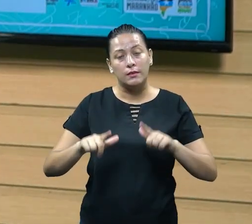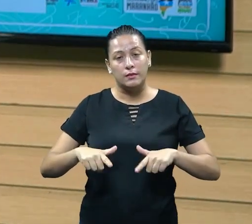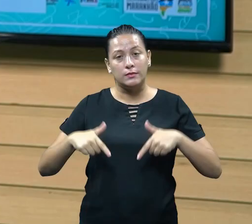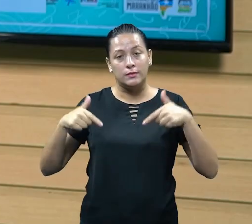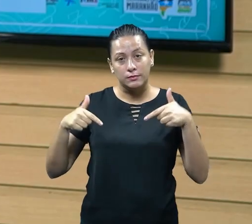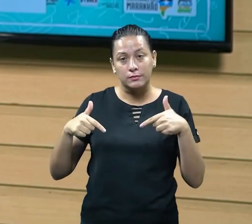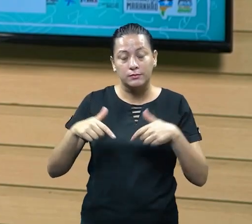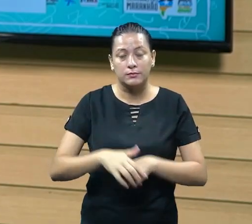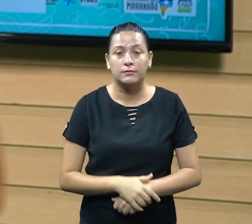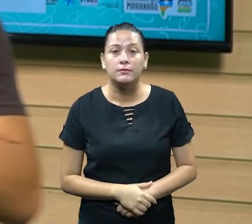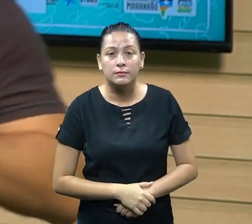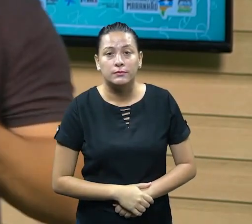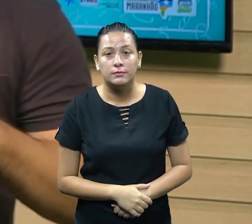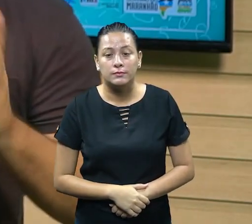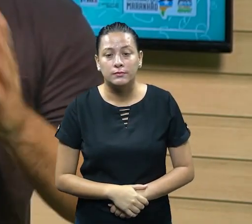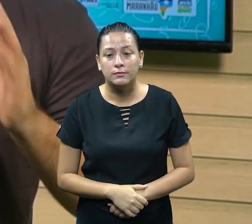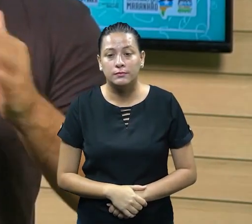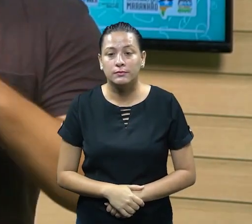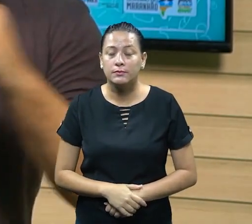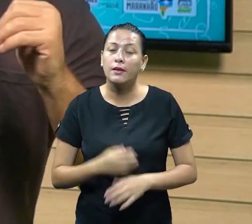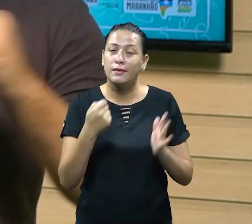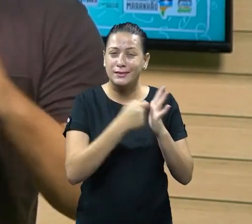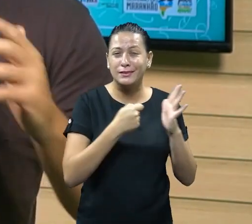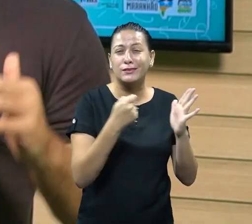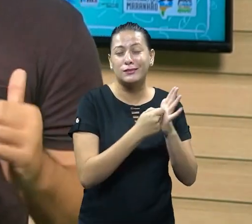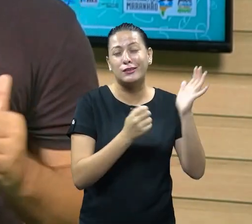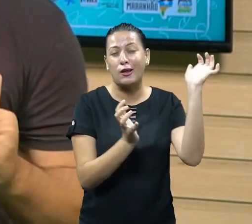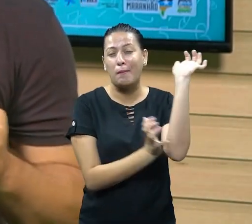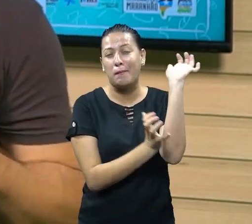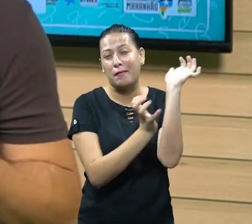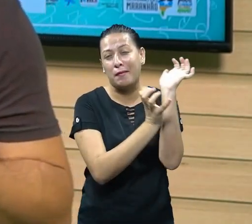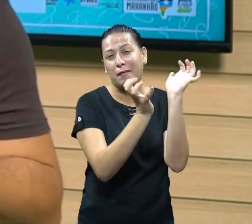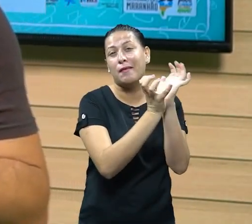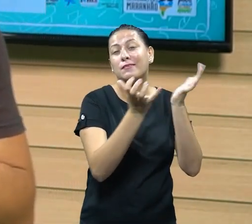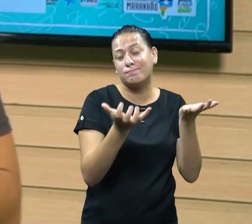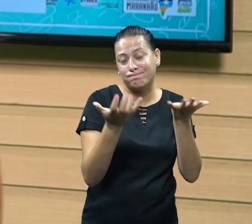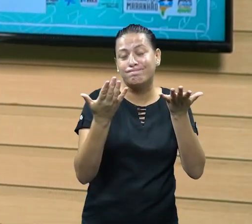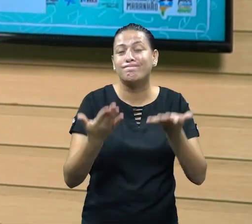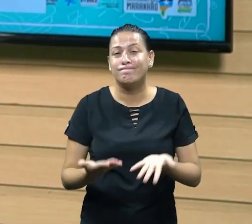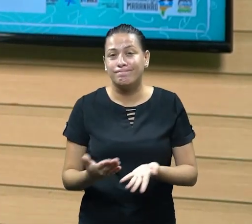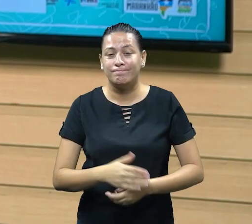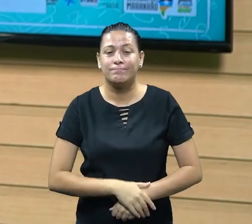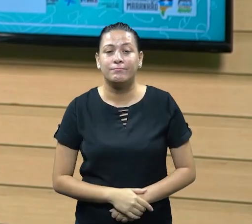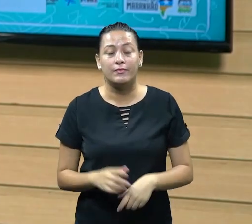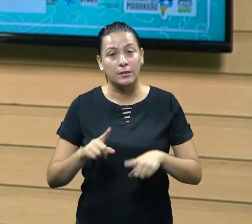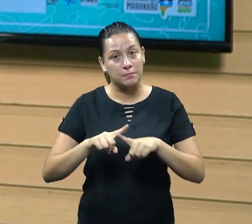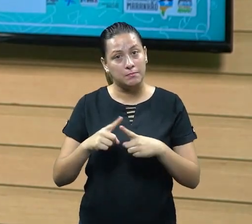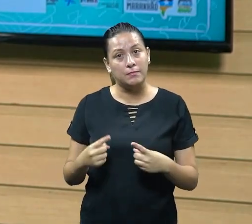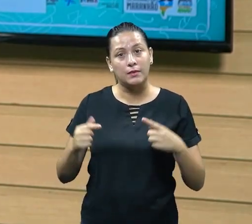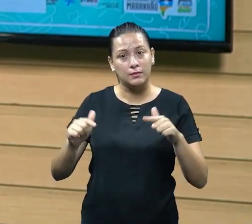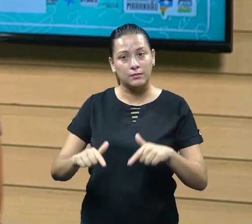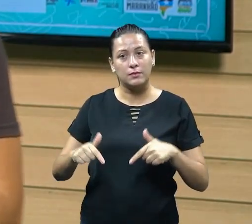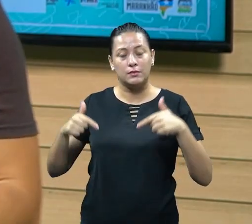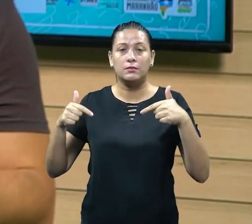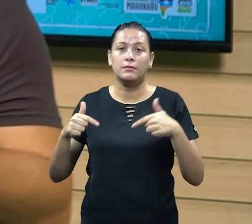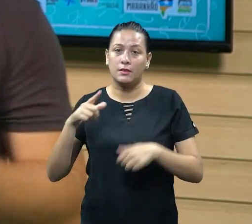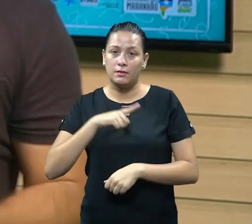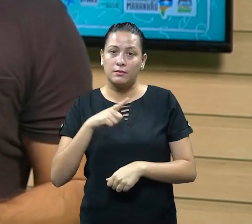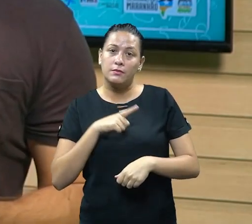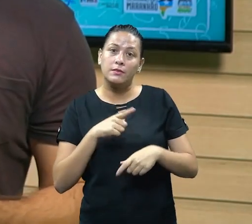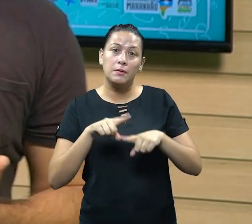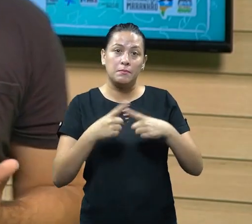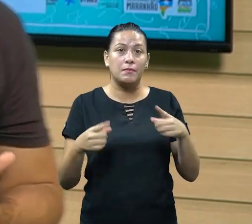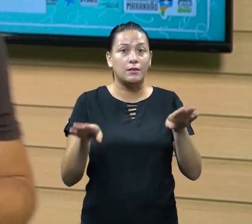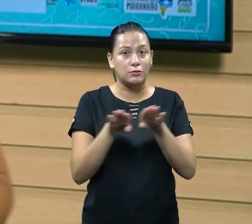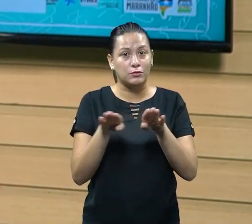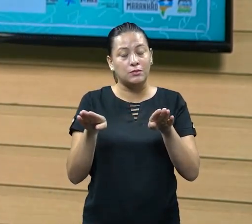correr, isso é burocracia, o Weber fala isso, mas além do certificado, o que vai pesar realmente, de fato,